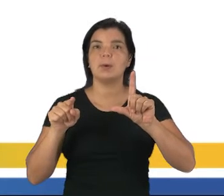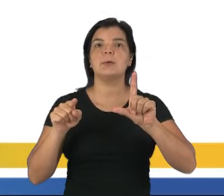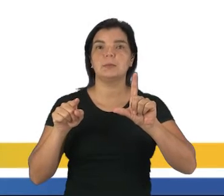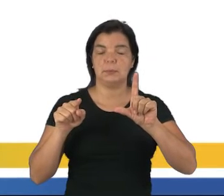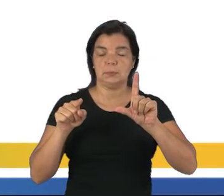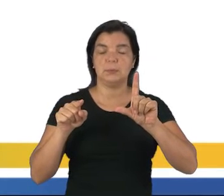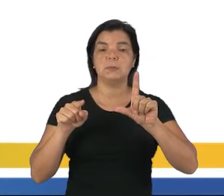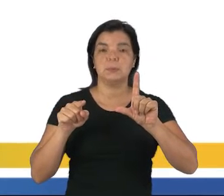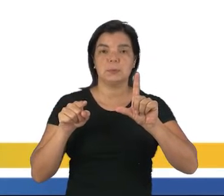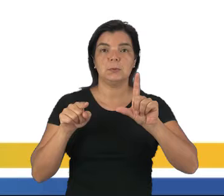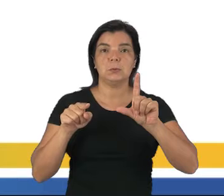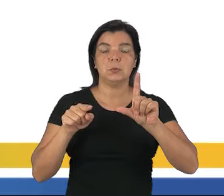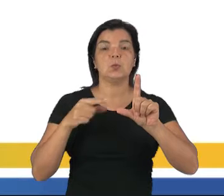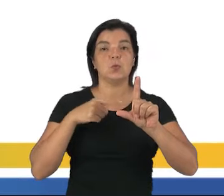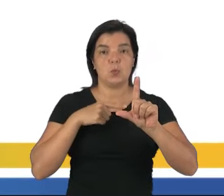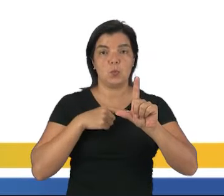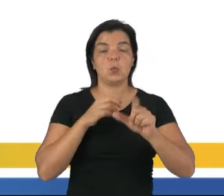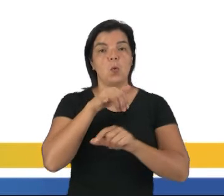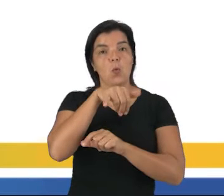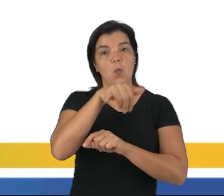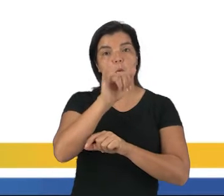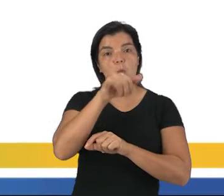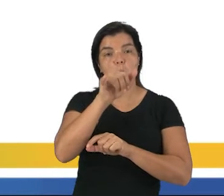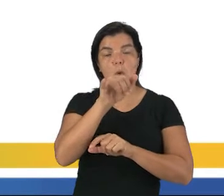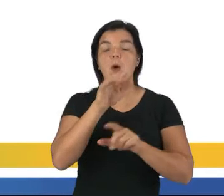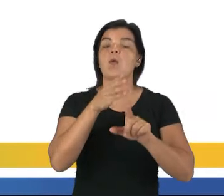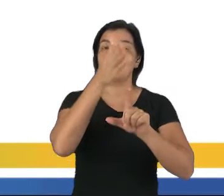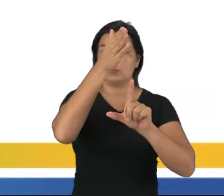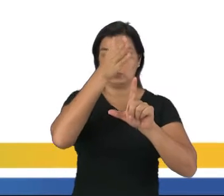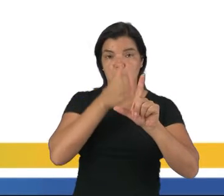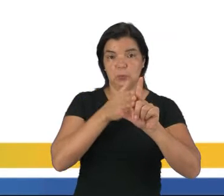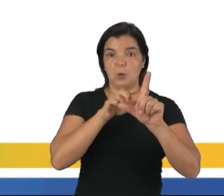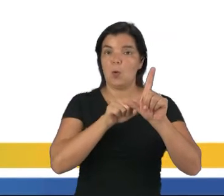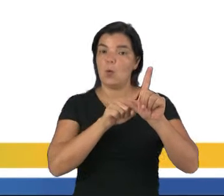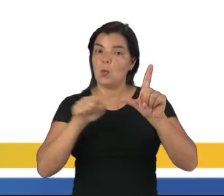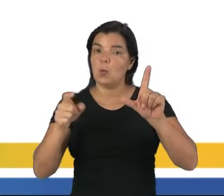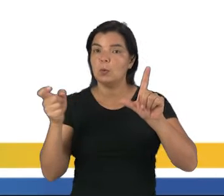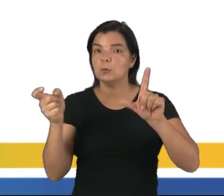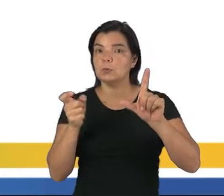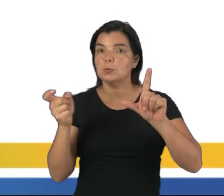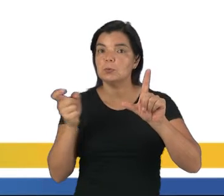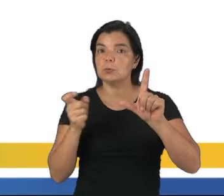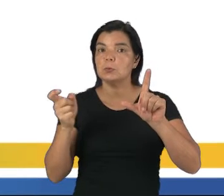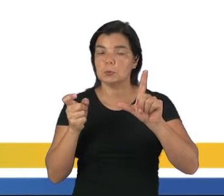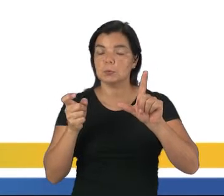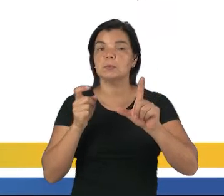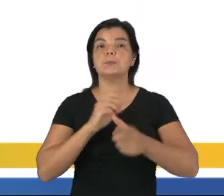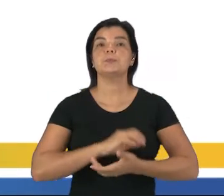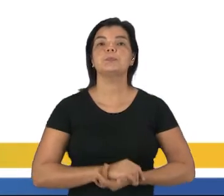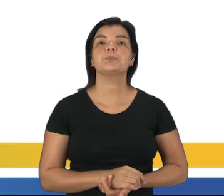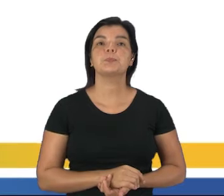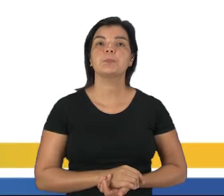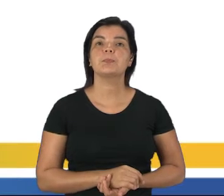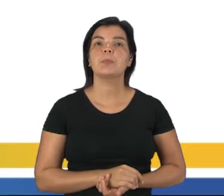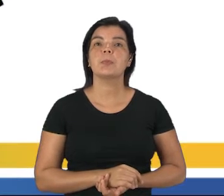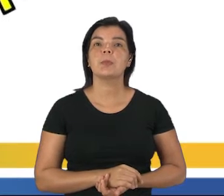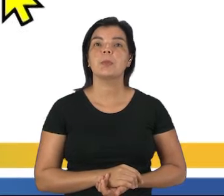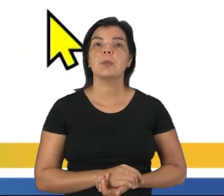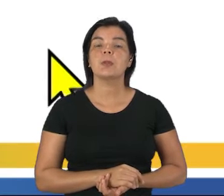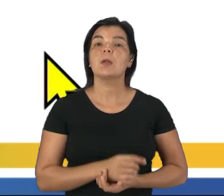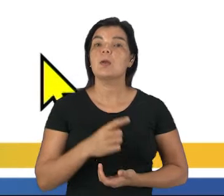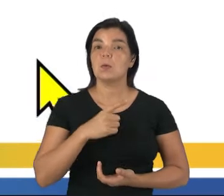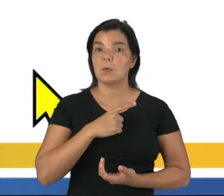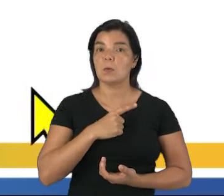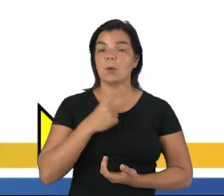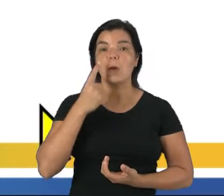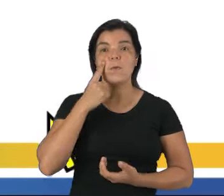cartesiano, certo? Com o eixo y, o eixo vertical, o eixo x, que é o eixo horizontal, né? E aí